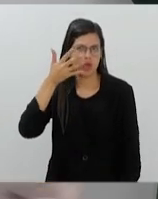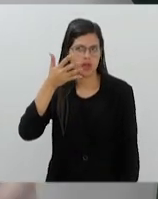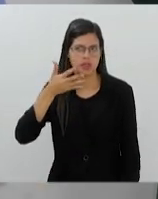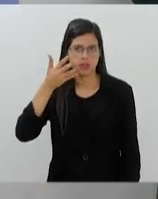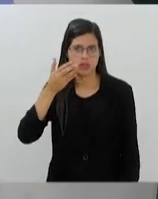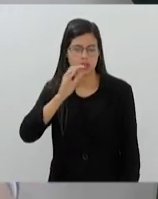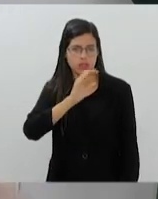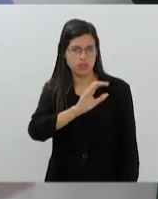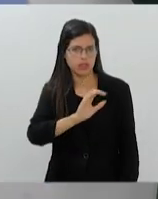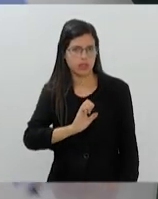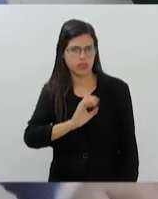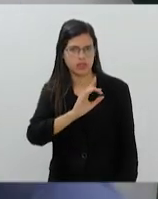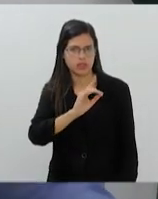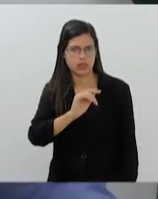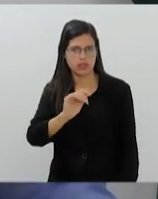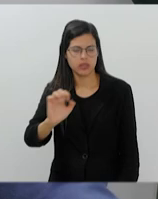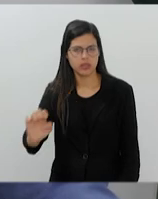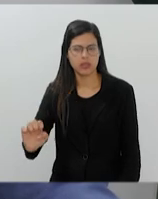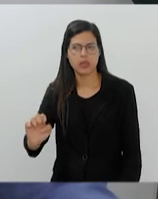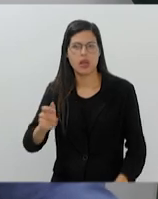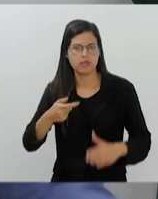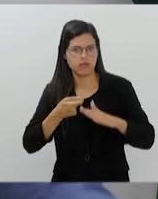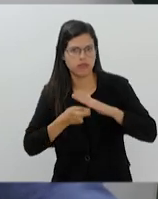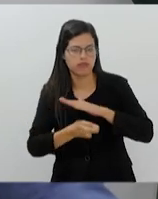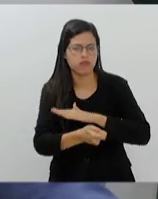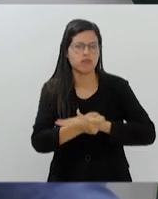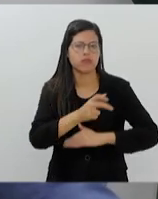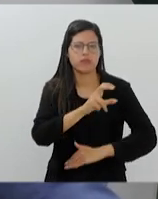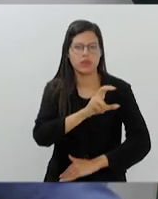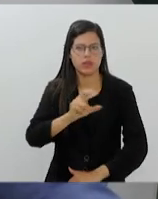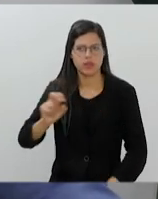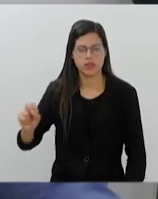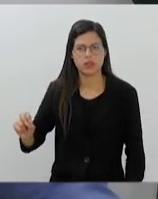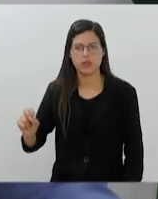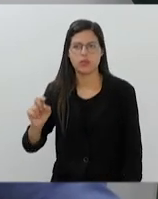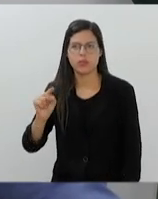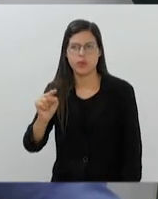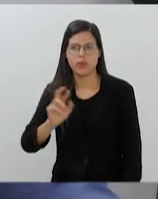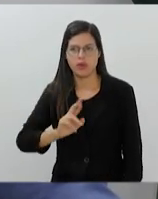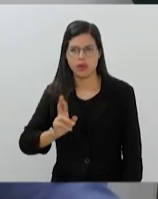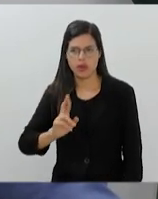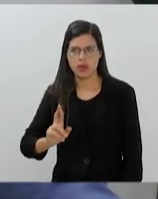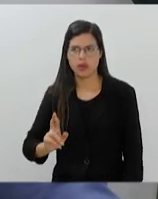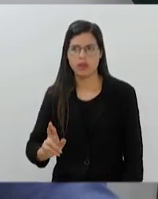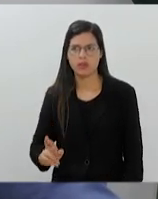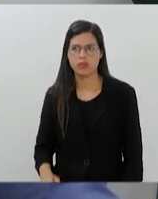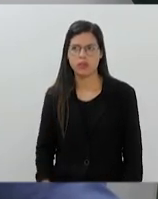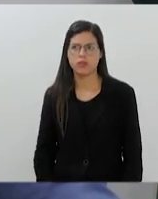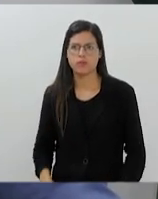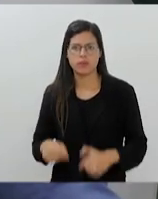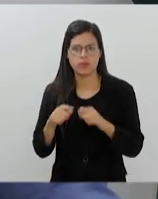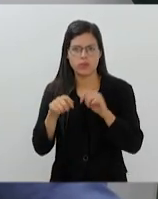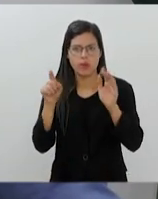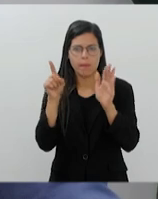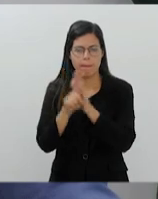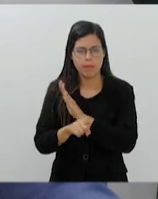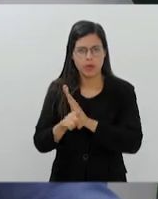ced aportando 570 eu fiz um questionamento aqui a senora